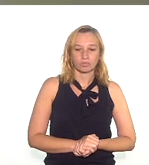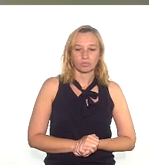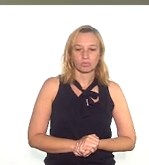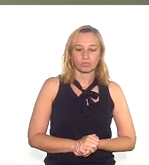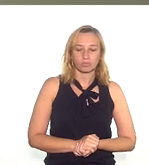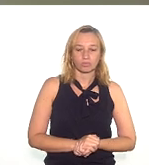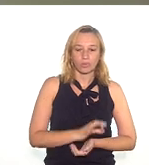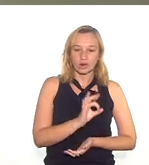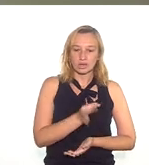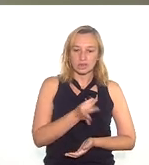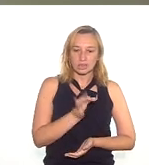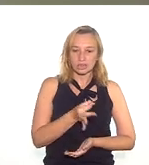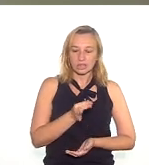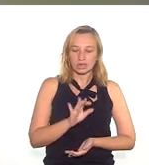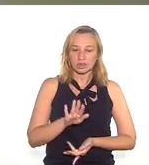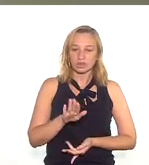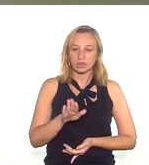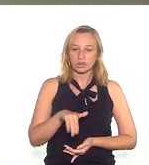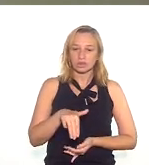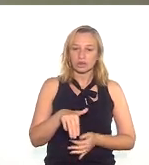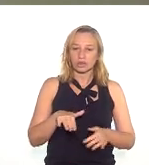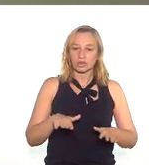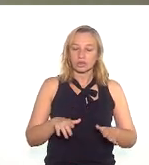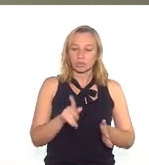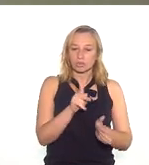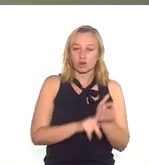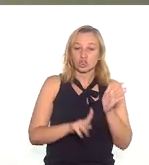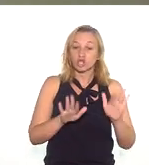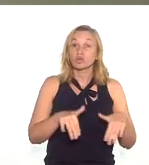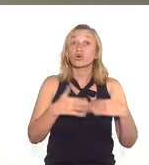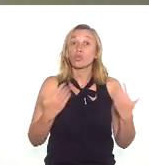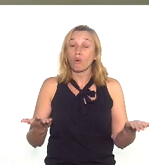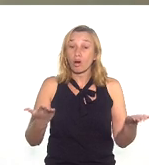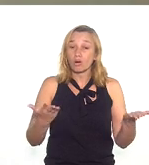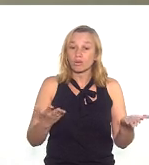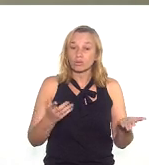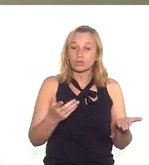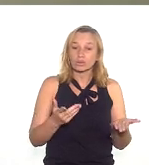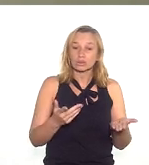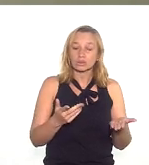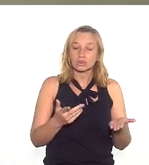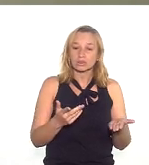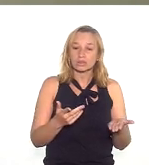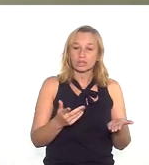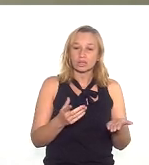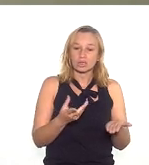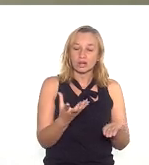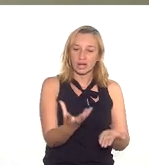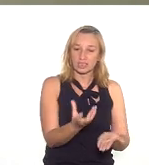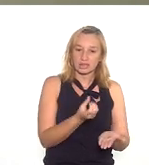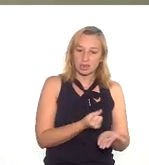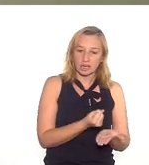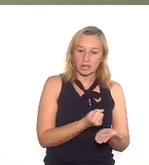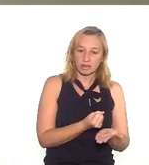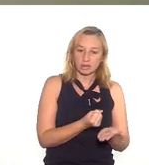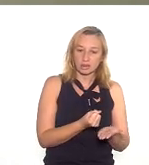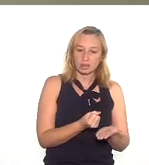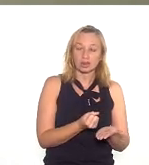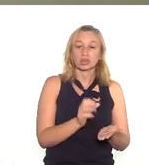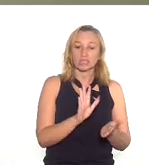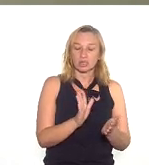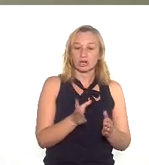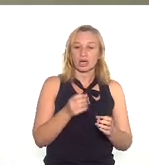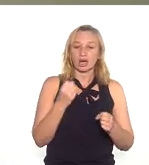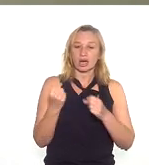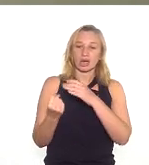específica de quais são os projetos que são contemplados, se quando as